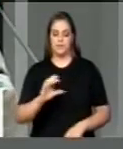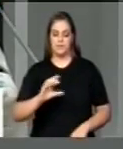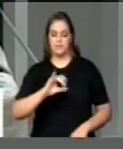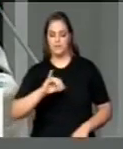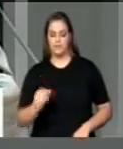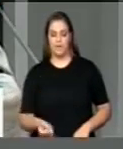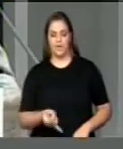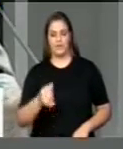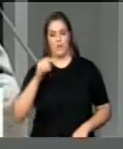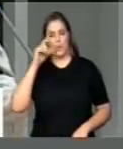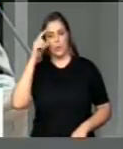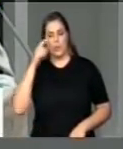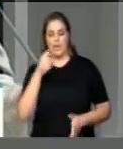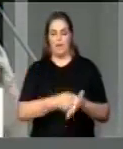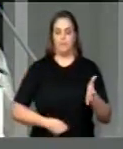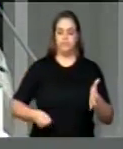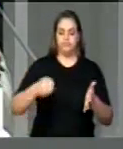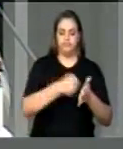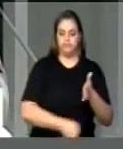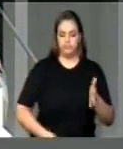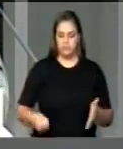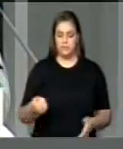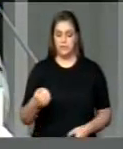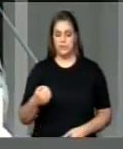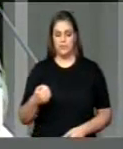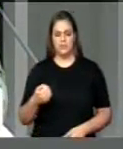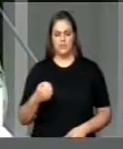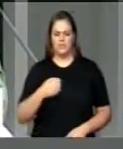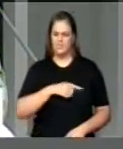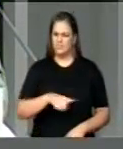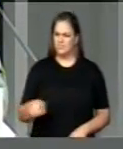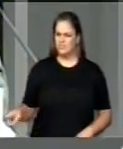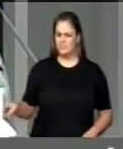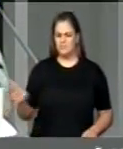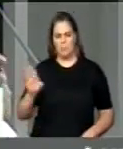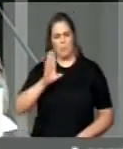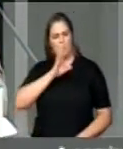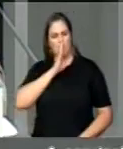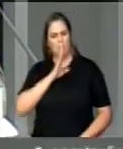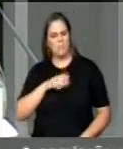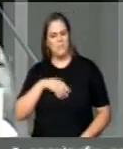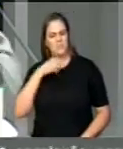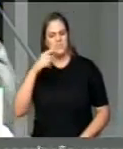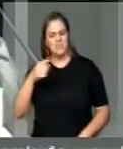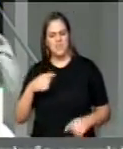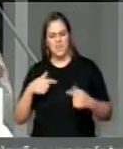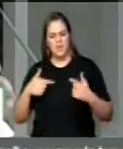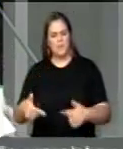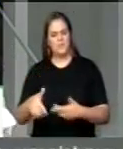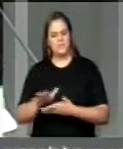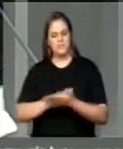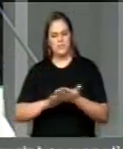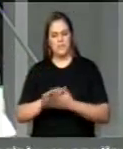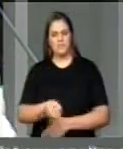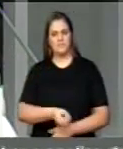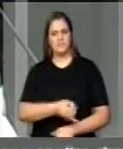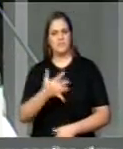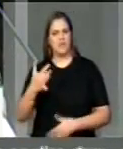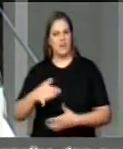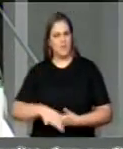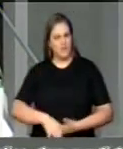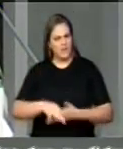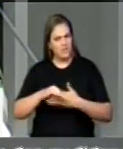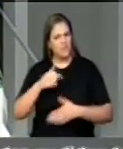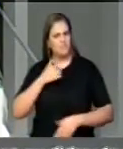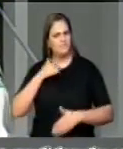a gente vê aqui um silêncio, uma omissão muito suspeita de várias lideranças